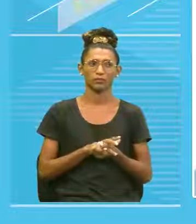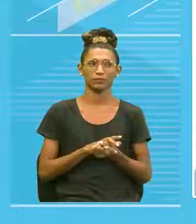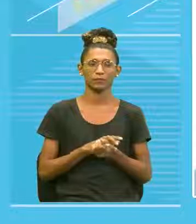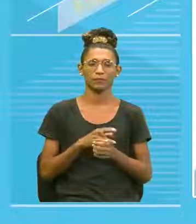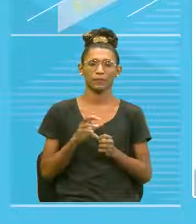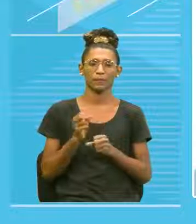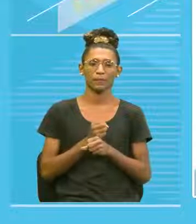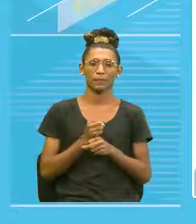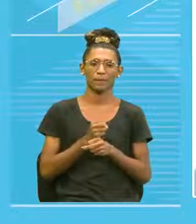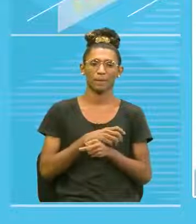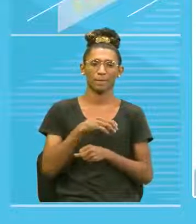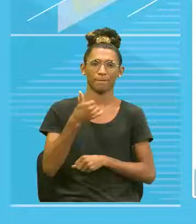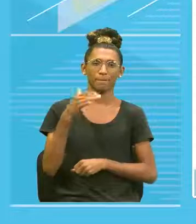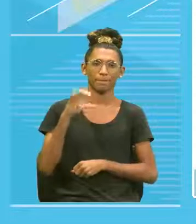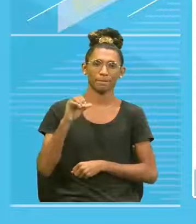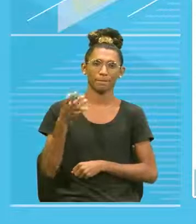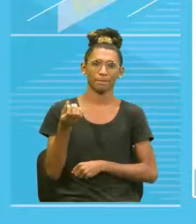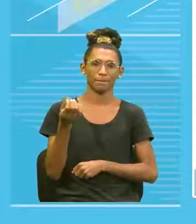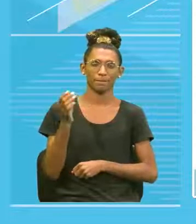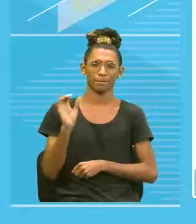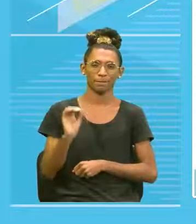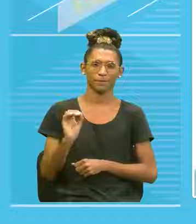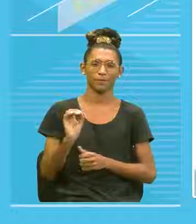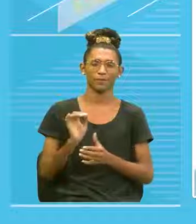um dos anos 60